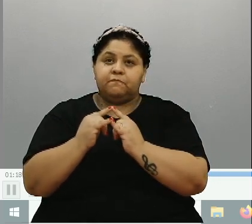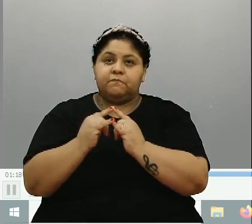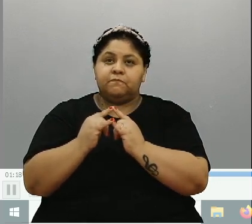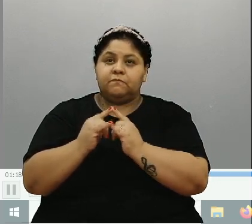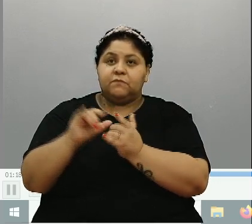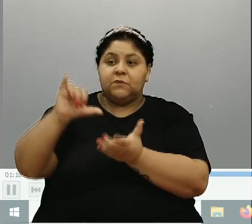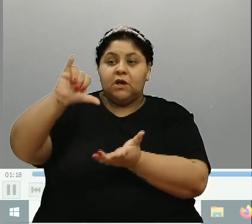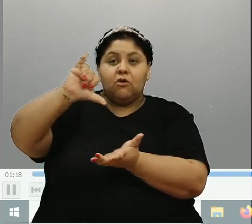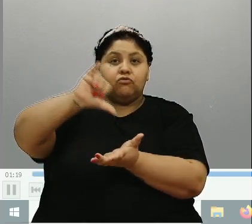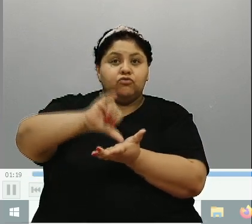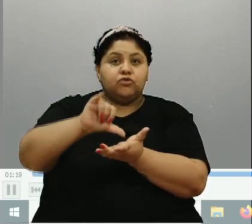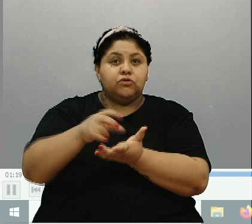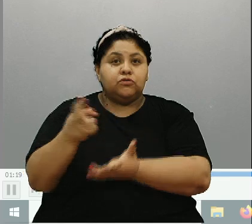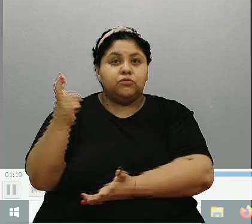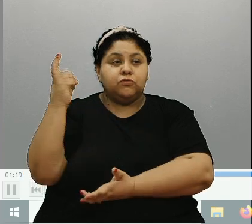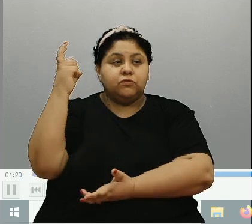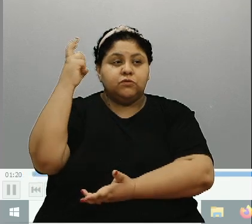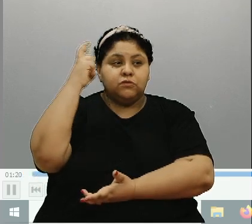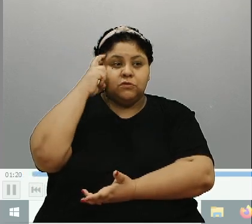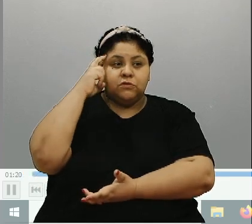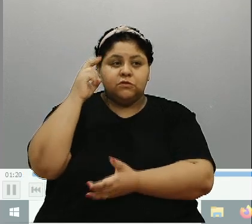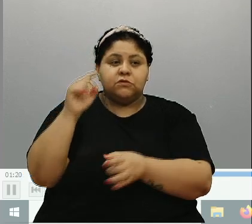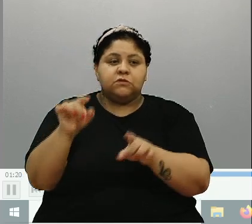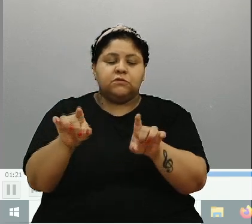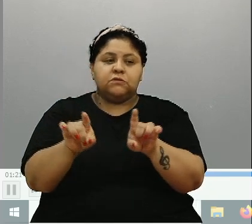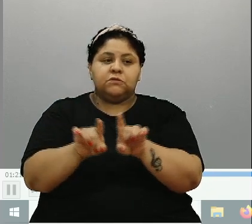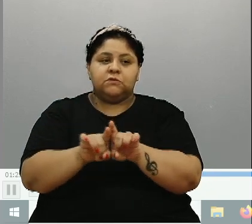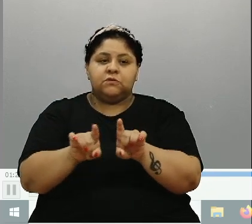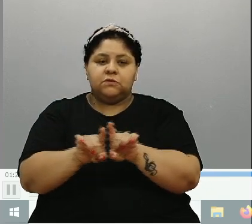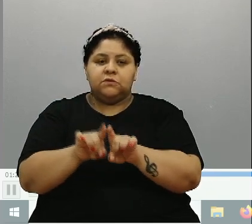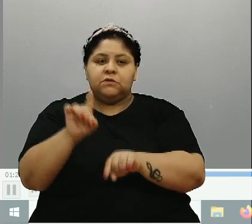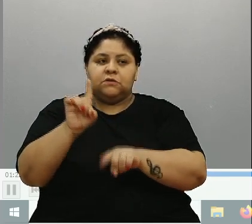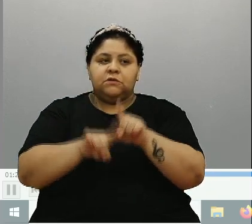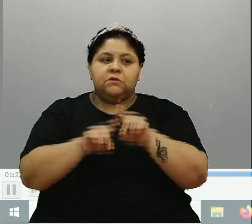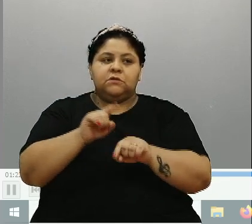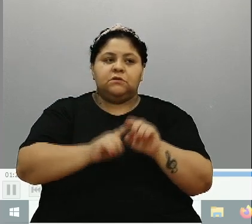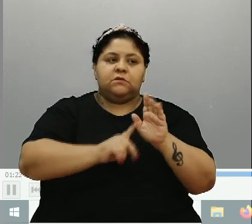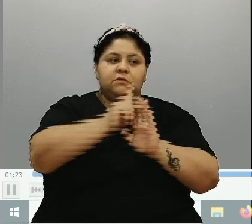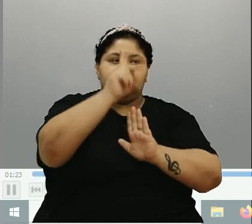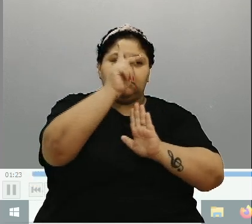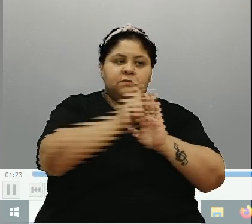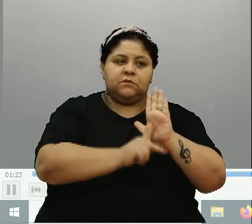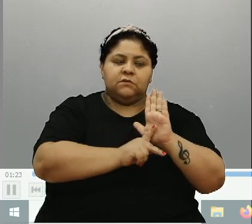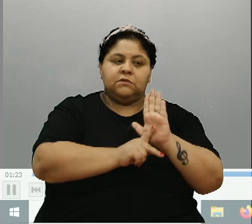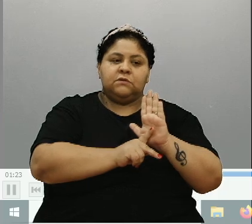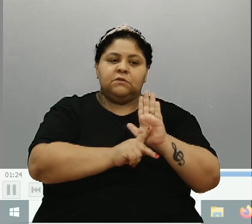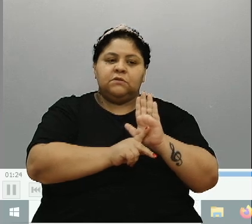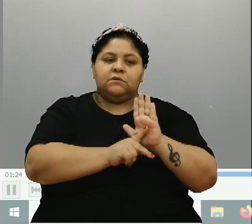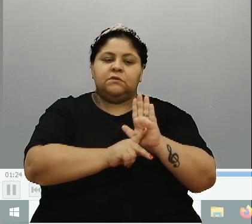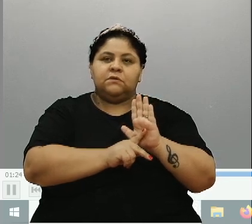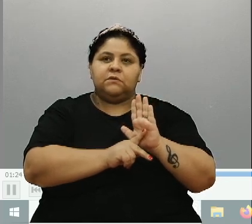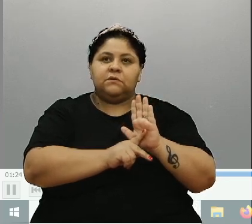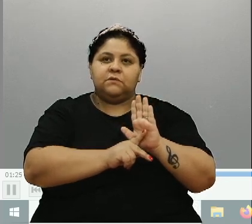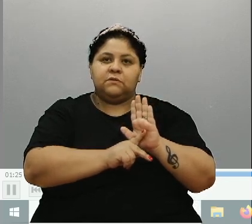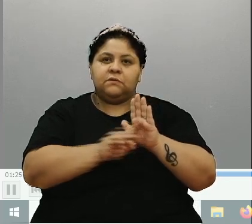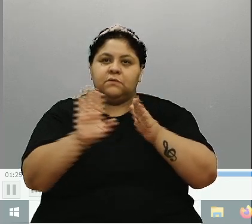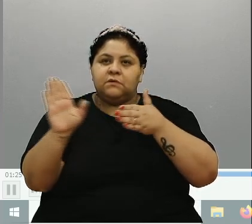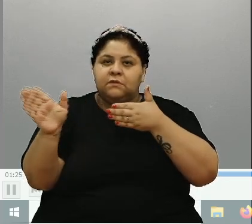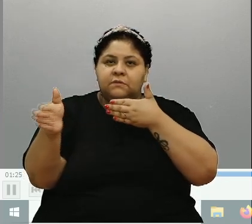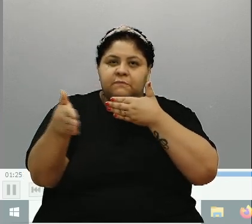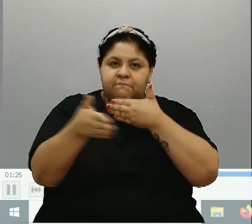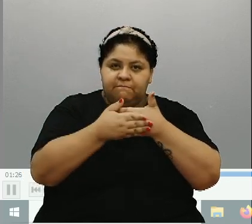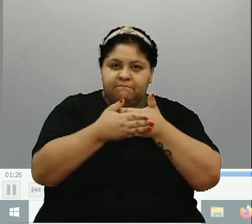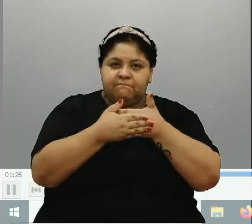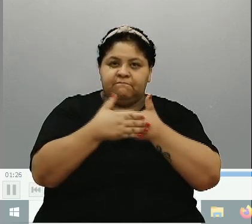centro cultural, onde realiza inúmeras atividades, projetos, ações e eventos. Fechar as portas